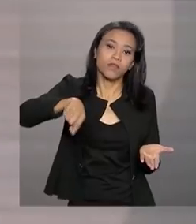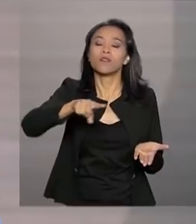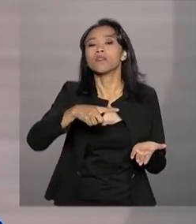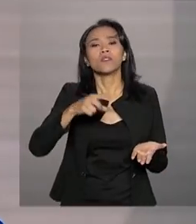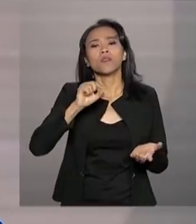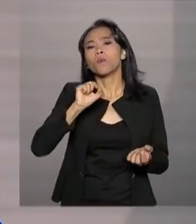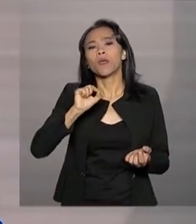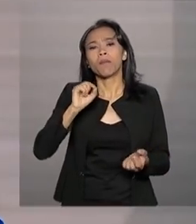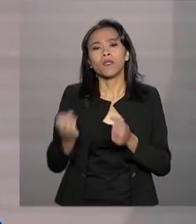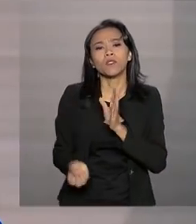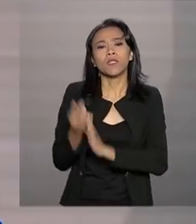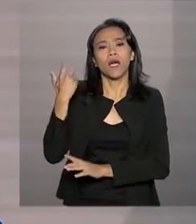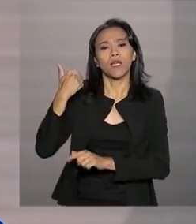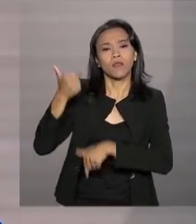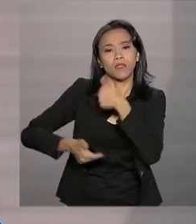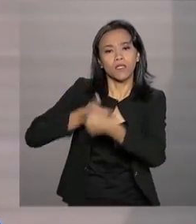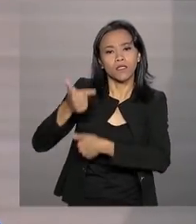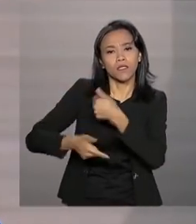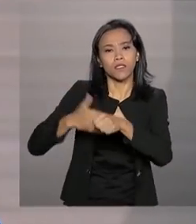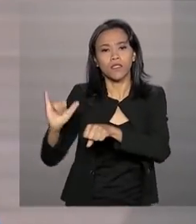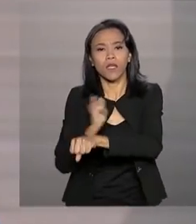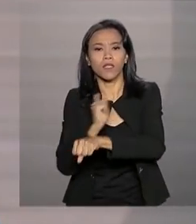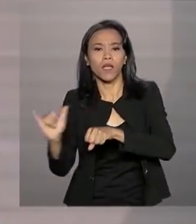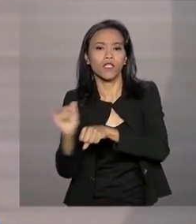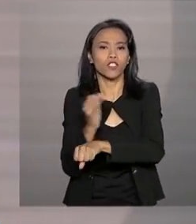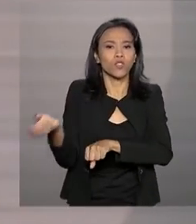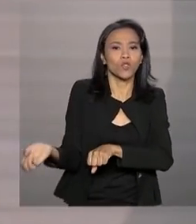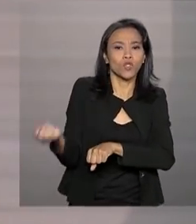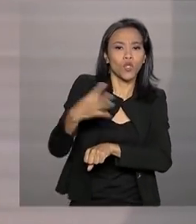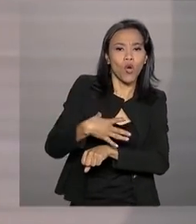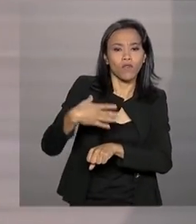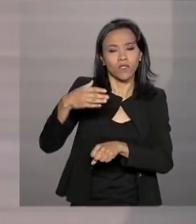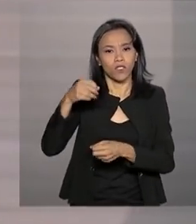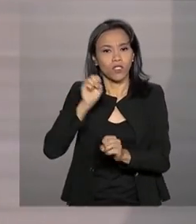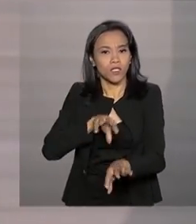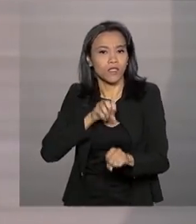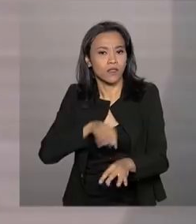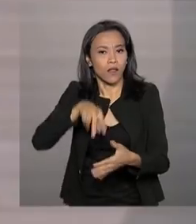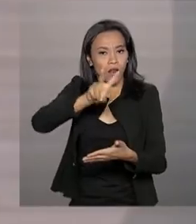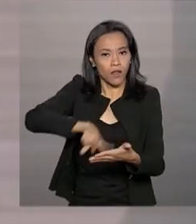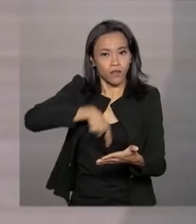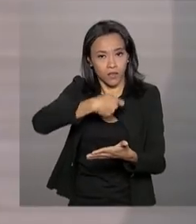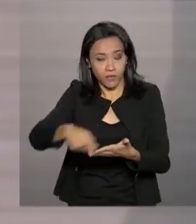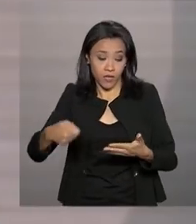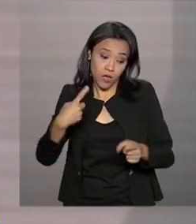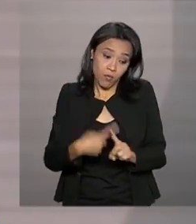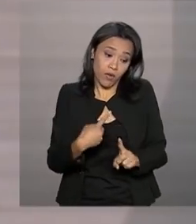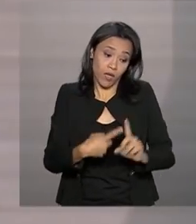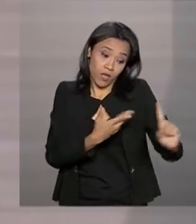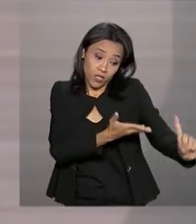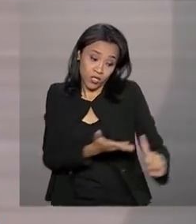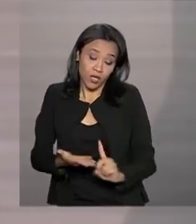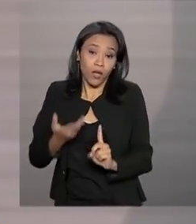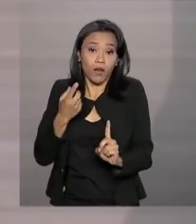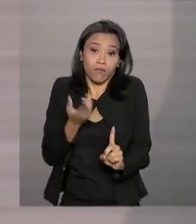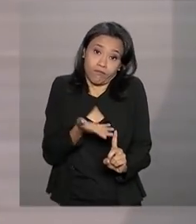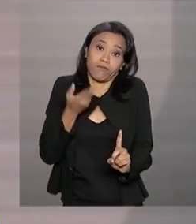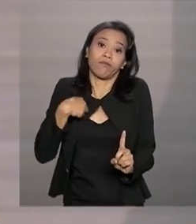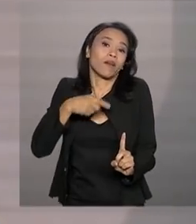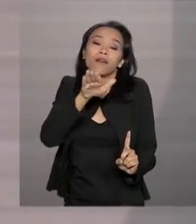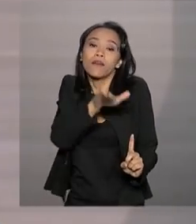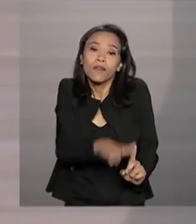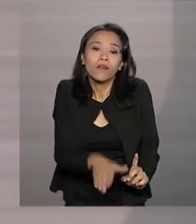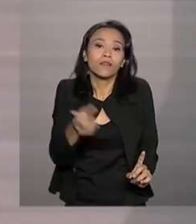um trabalho sobre métodos novos de alfabetização. Encontrei uma criancinha com deficiência auditiva